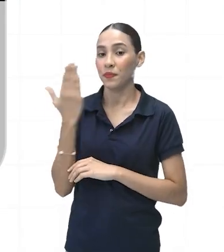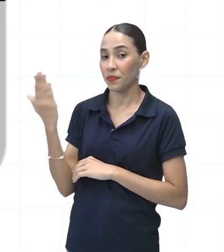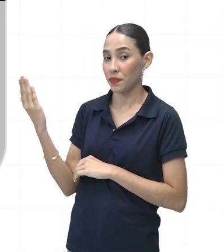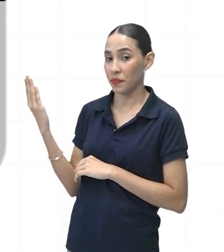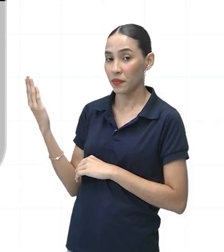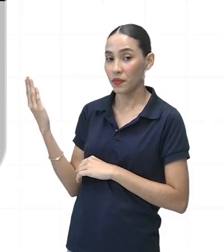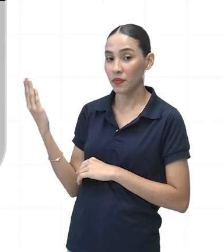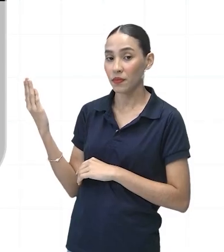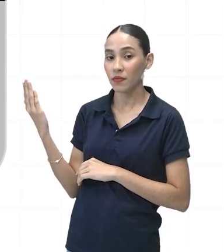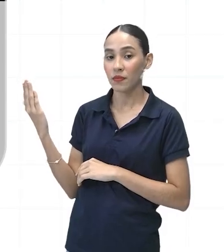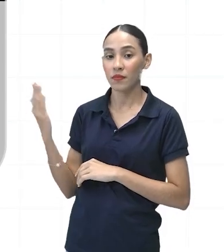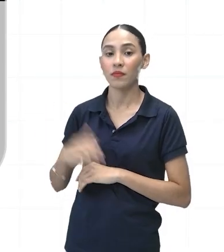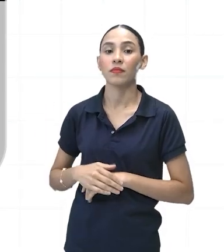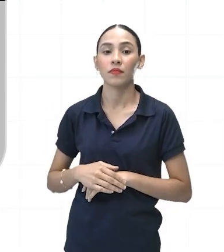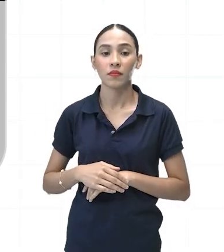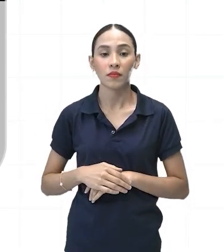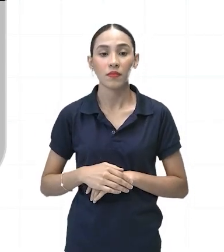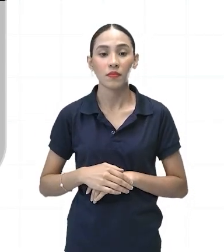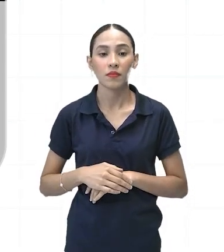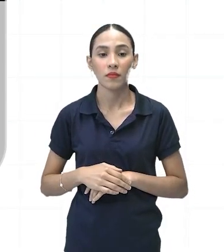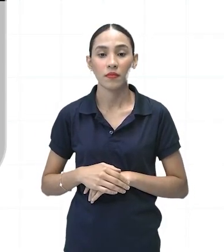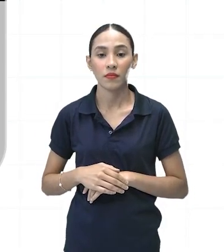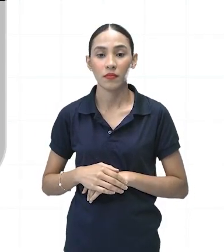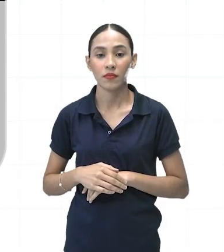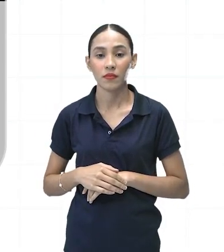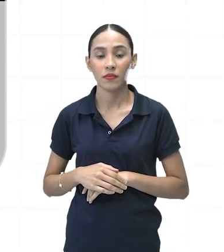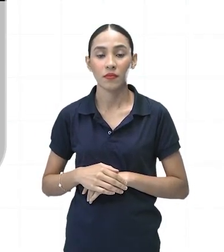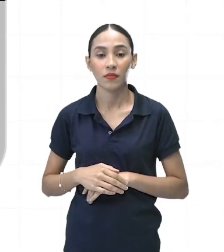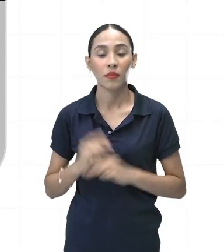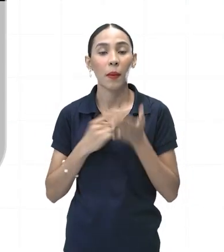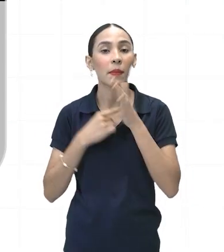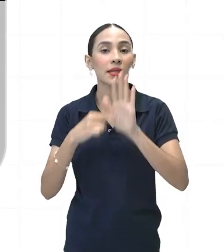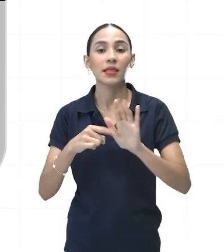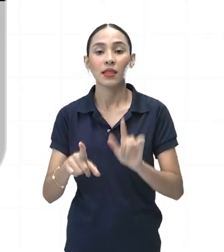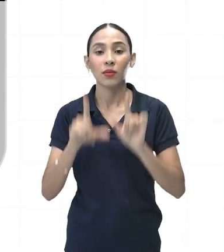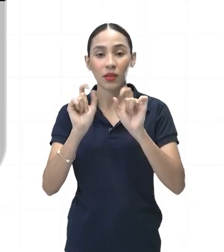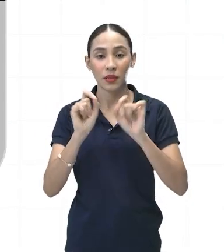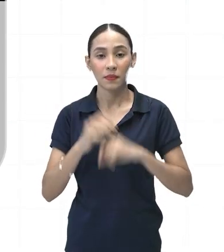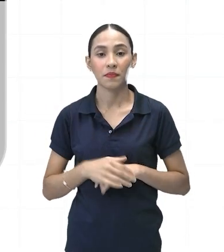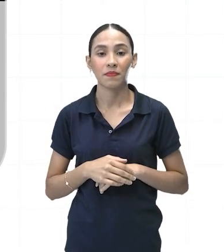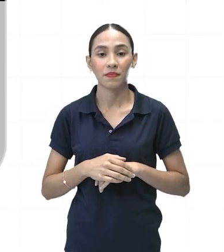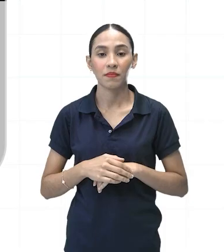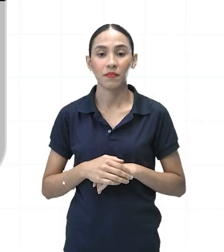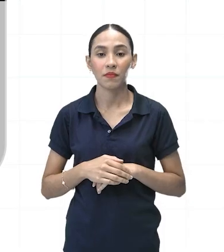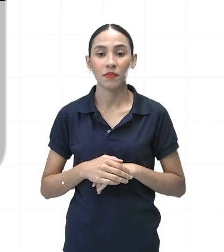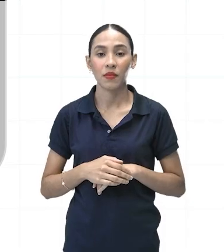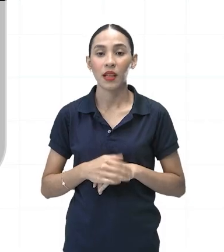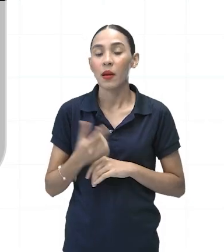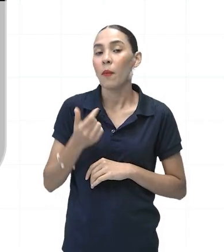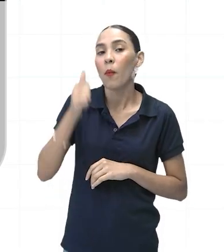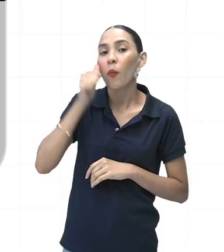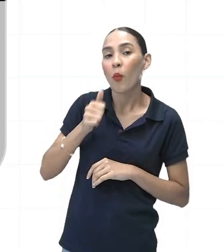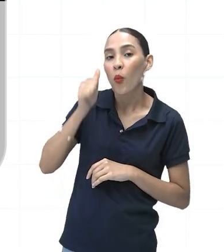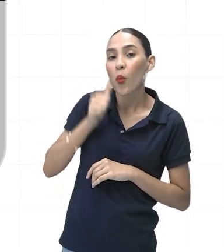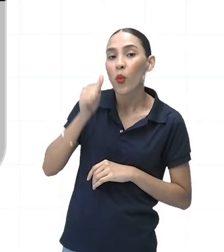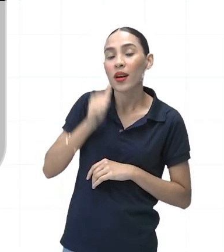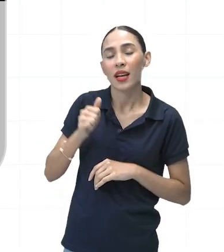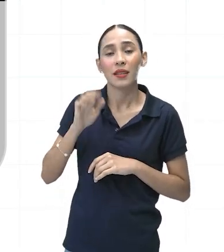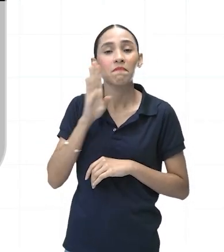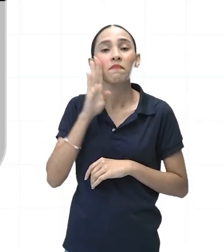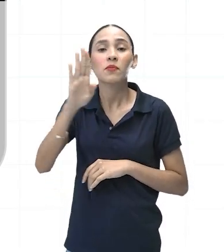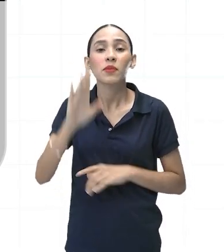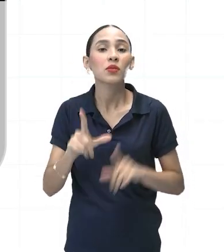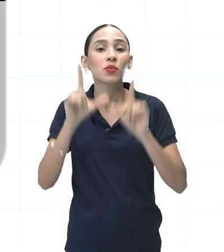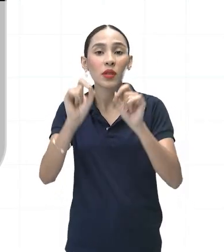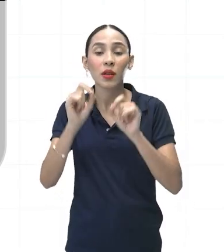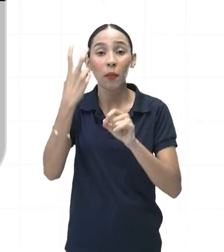temos justamente, né, a Demoiselle d'Avignon, que ele traz essas moças, né, representando